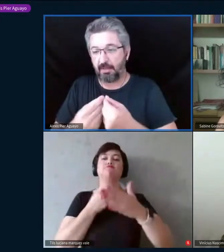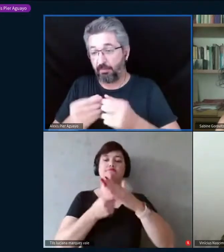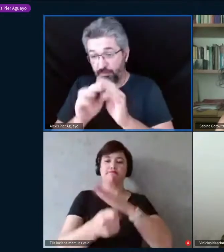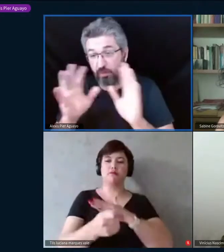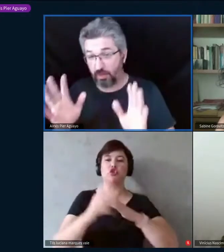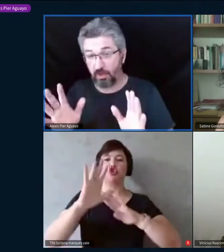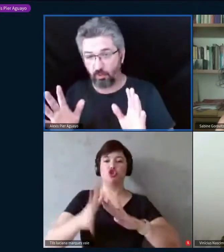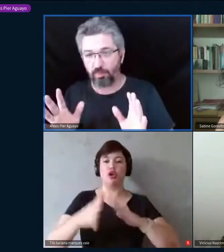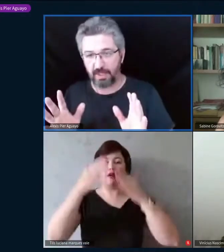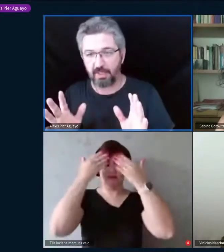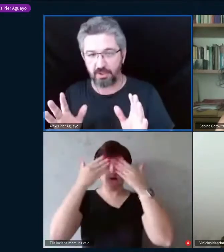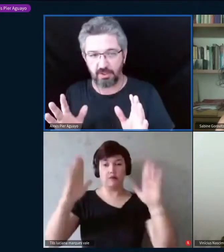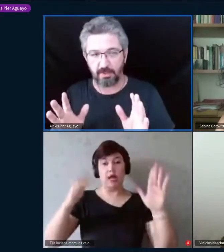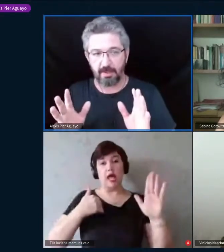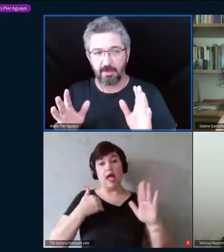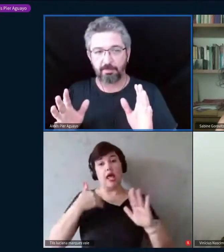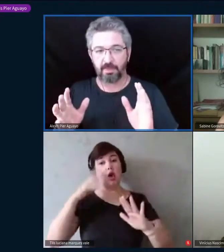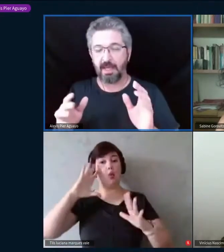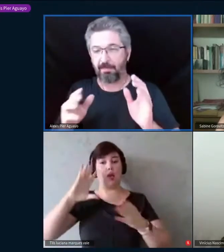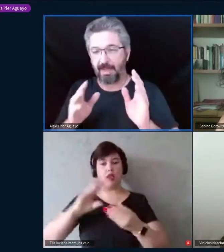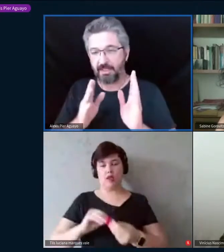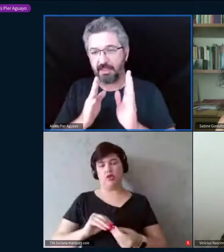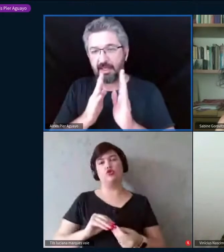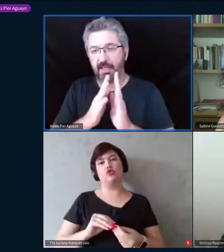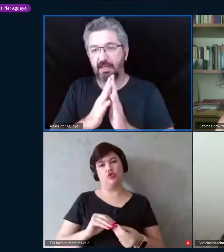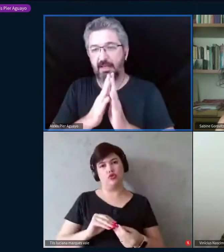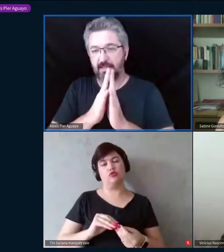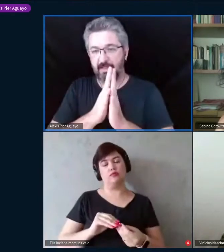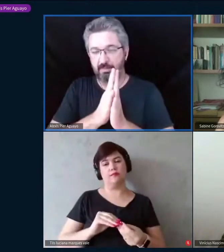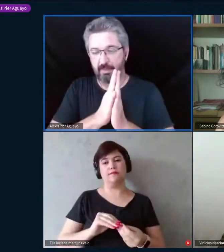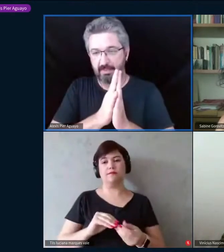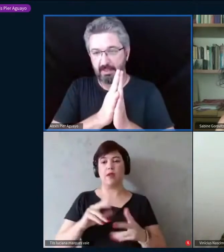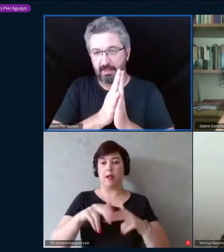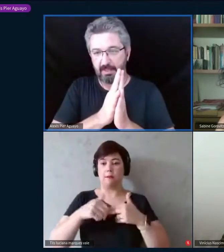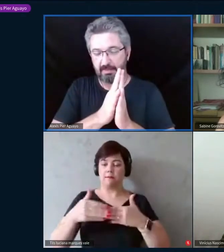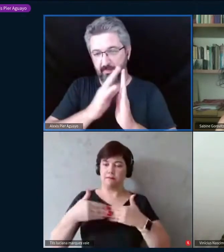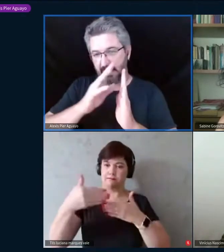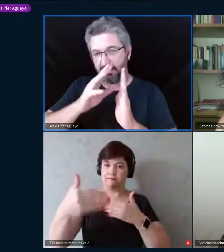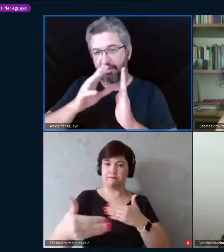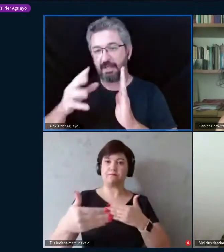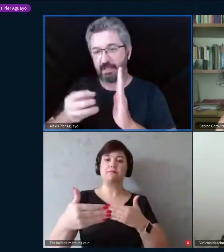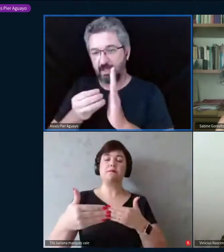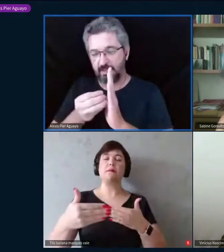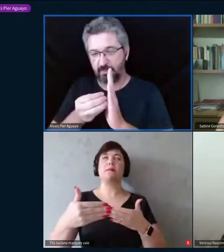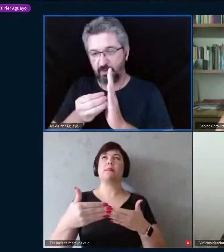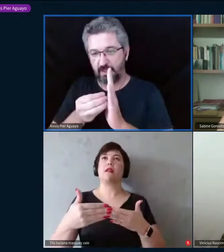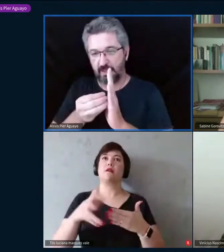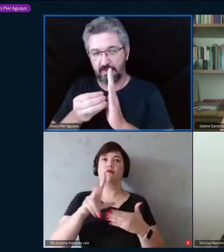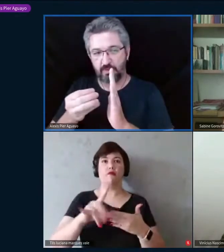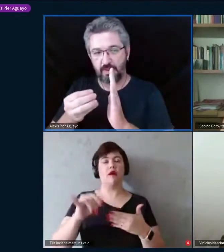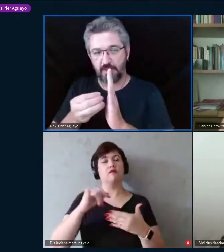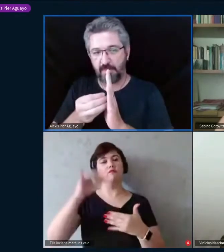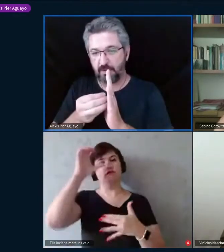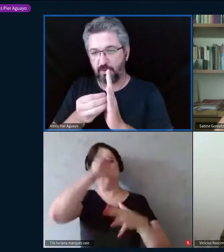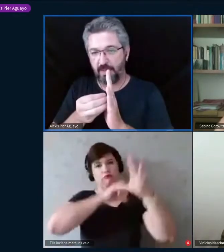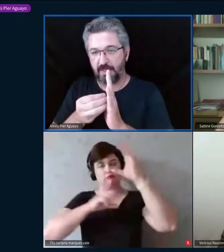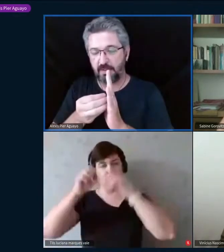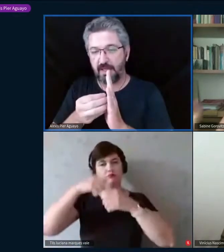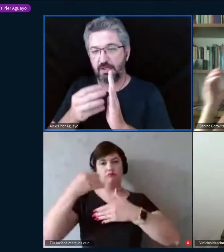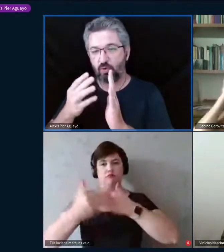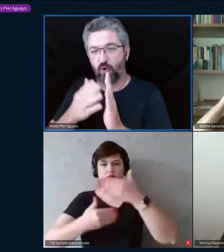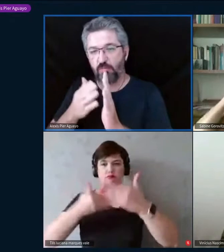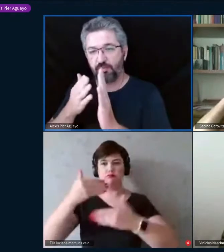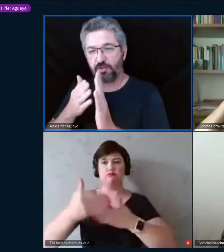essa mente aberta. Foi o que eu compreendi. E a partir daí, ela vai adquirir esses modelos, esses